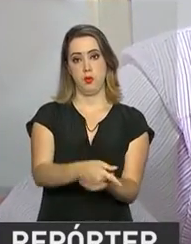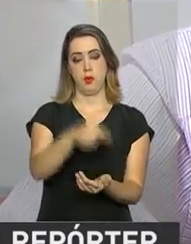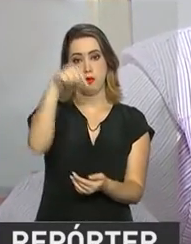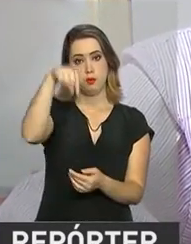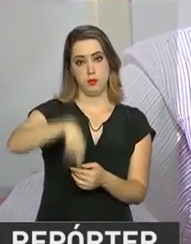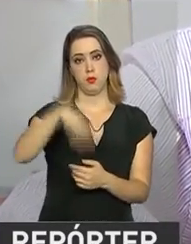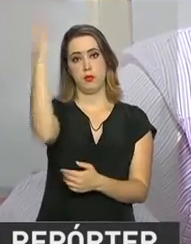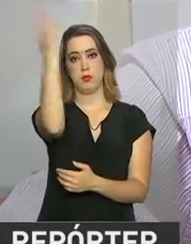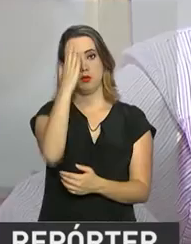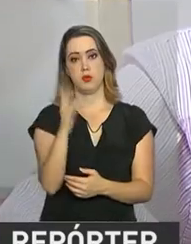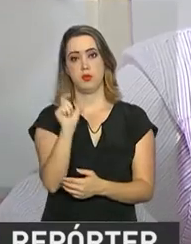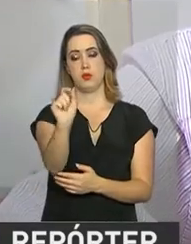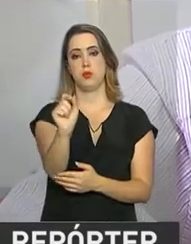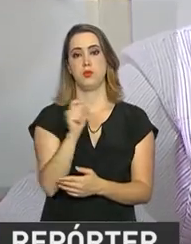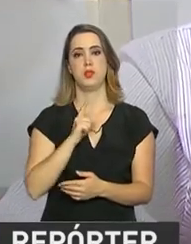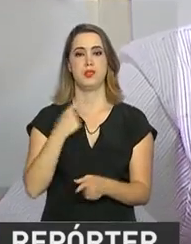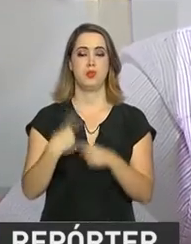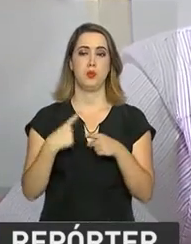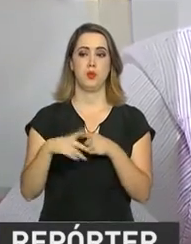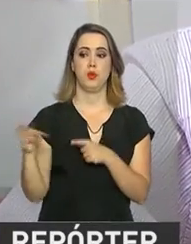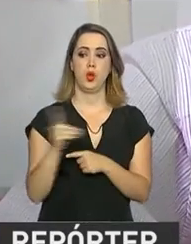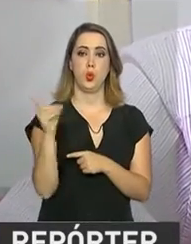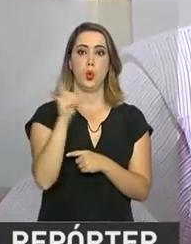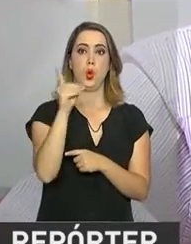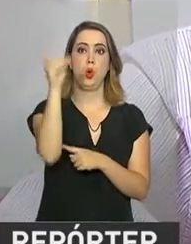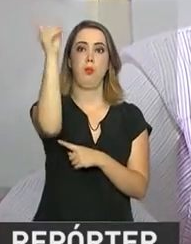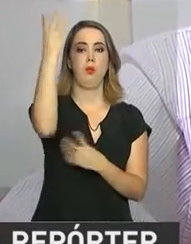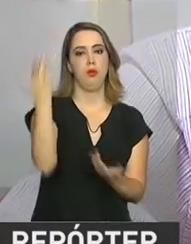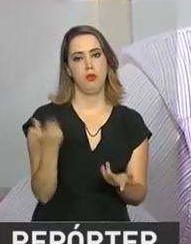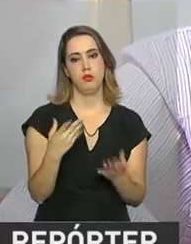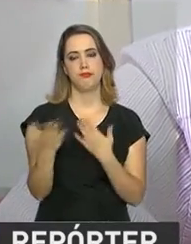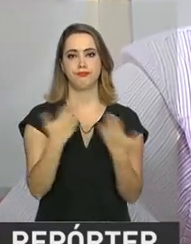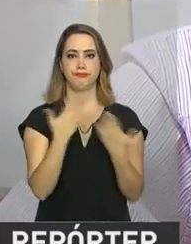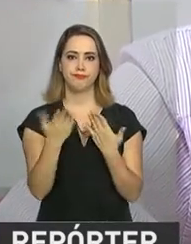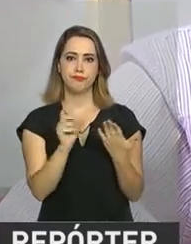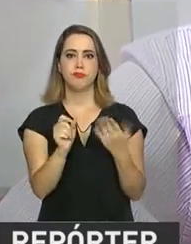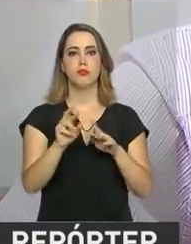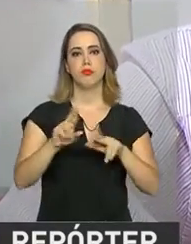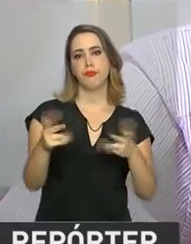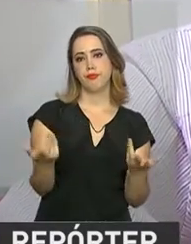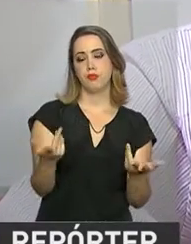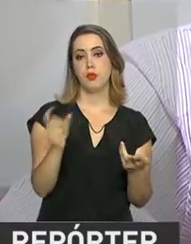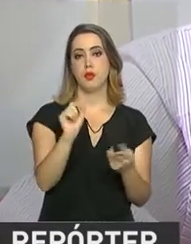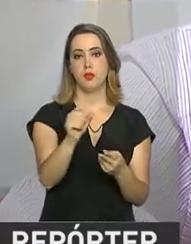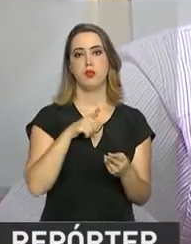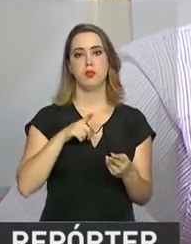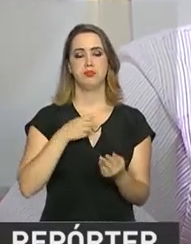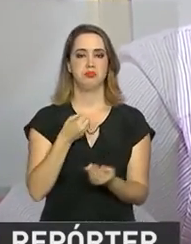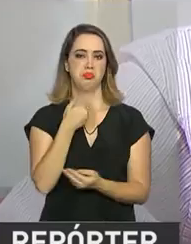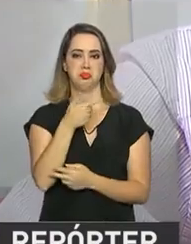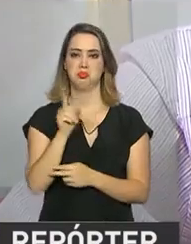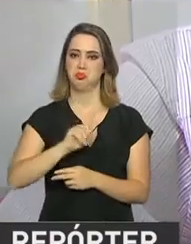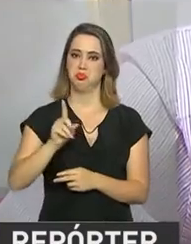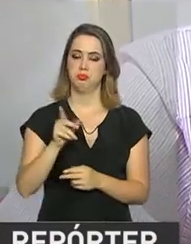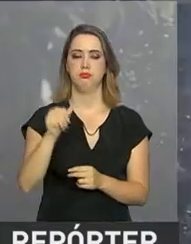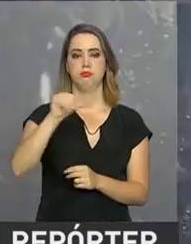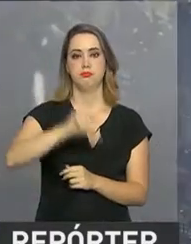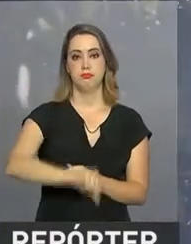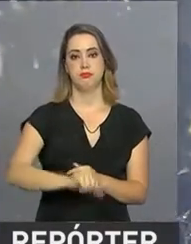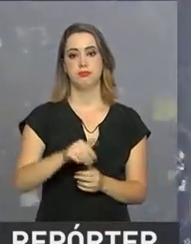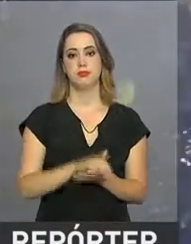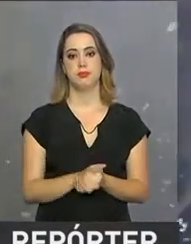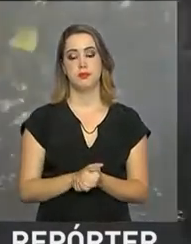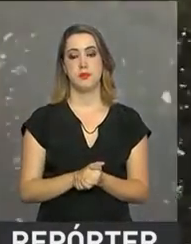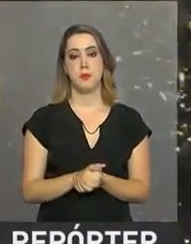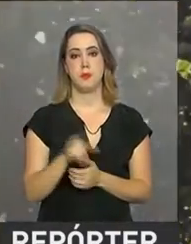que veio a fatura a teria saído meio que elas por elas não tive um benefício muito grande comprando lá fora para